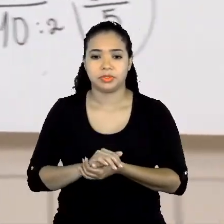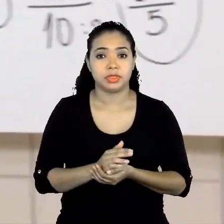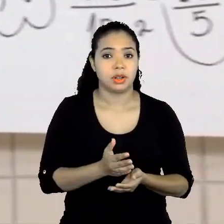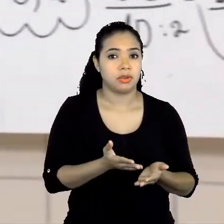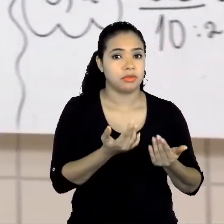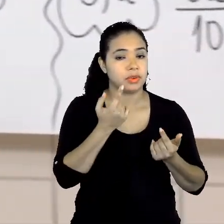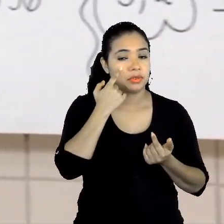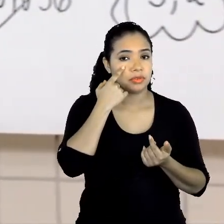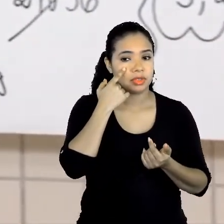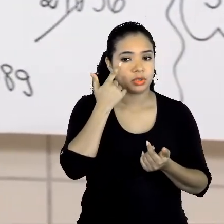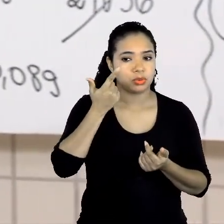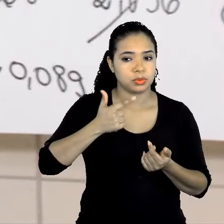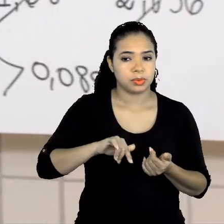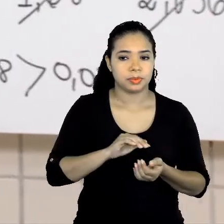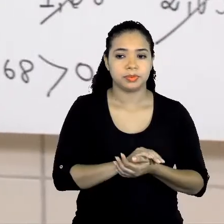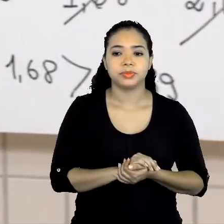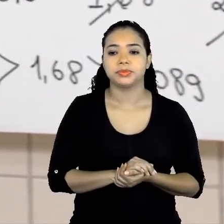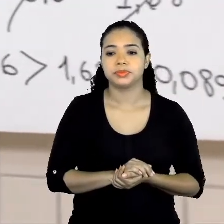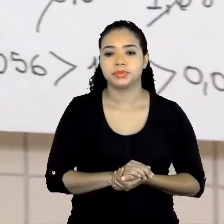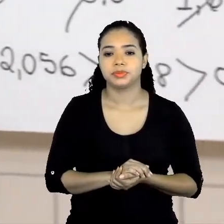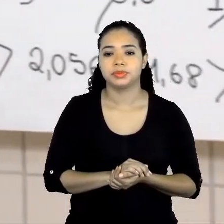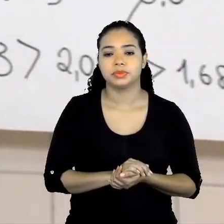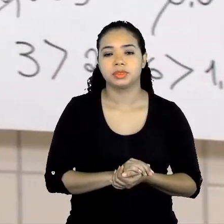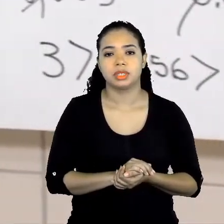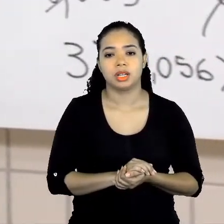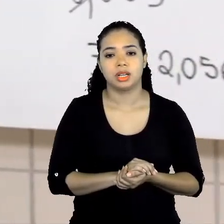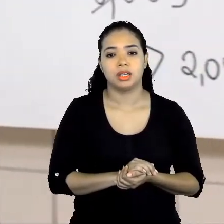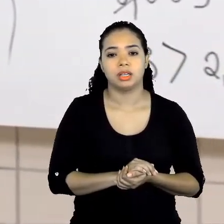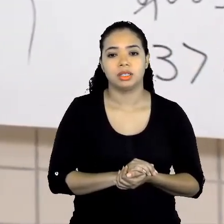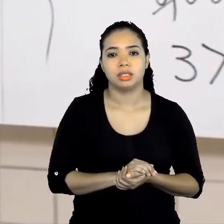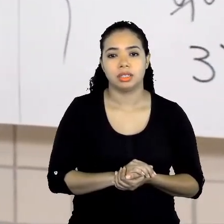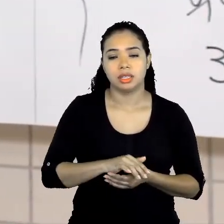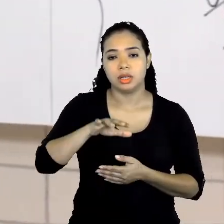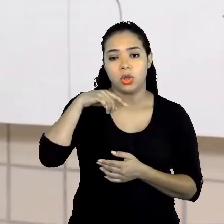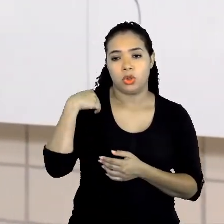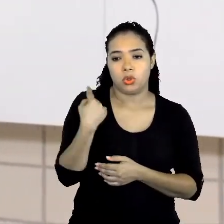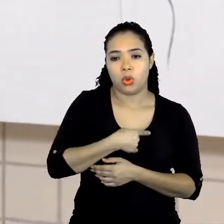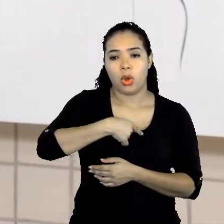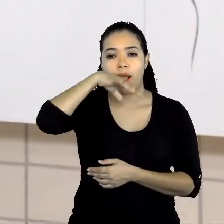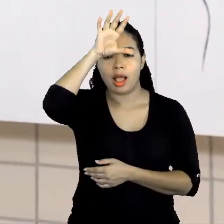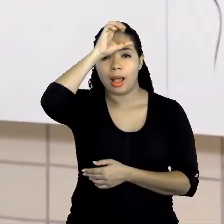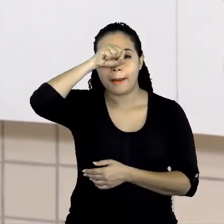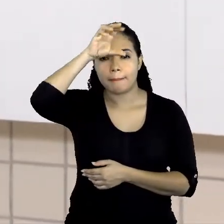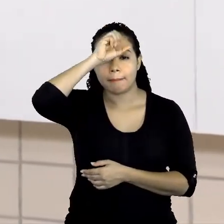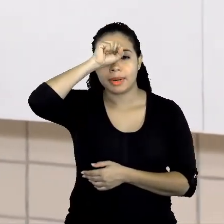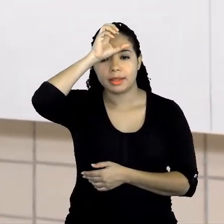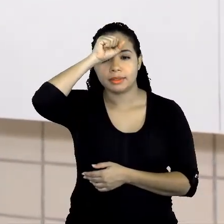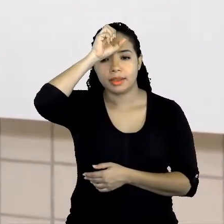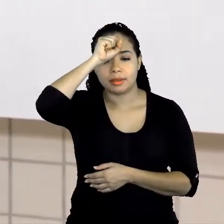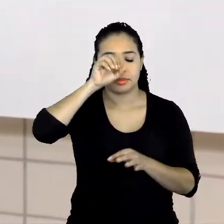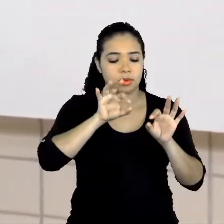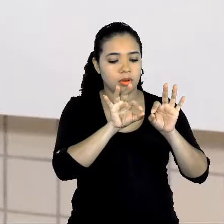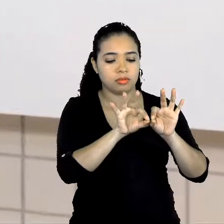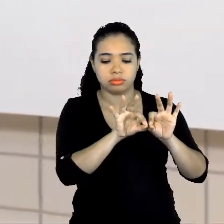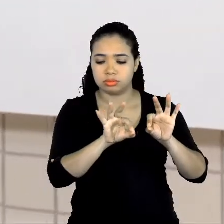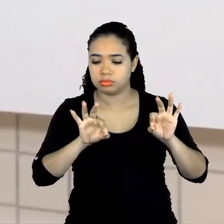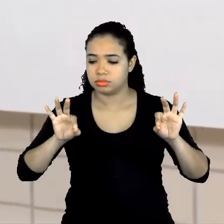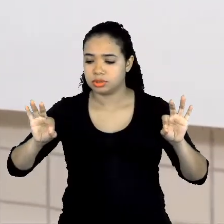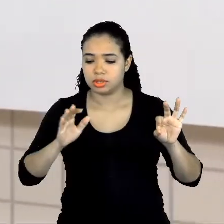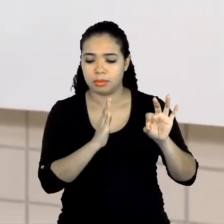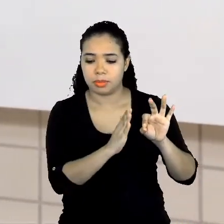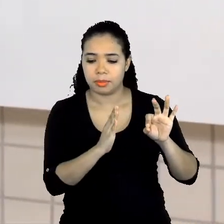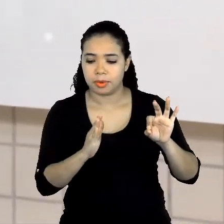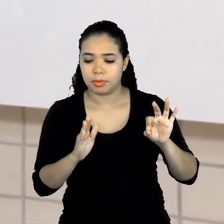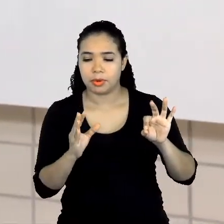comigo. Olha só, nós transformamos, aprendemos a colocar na reta numérica o número